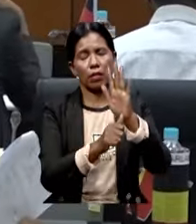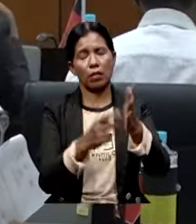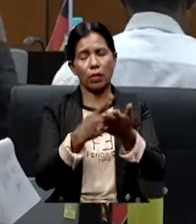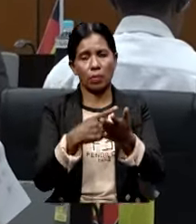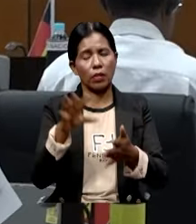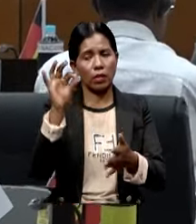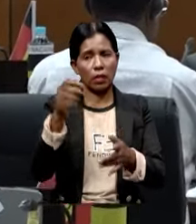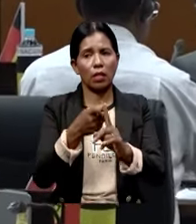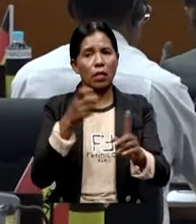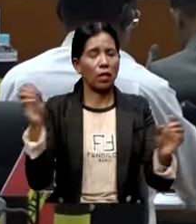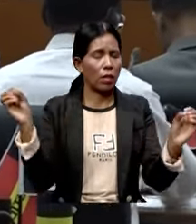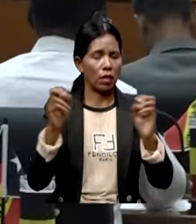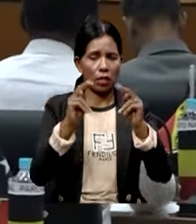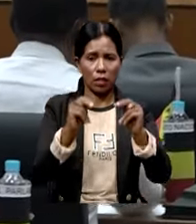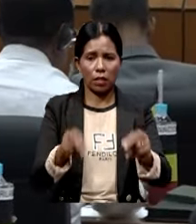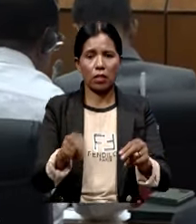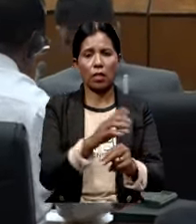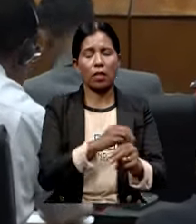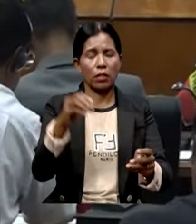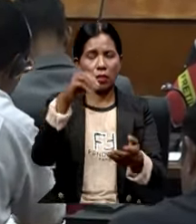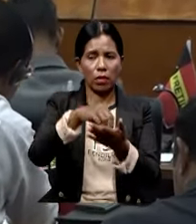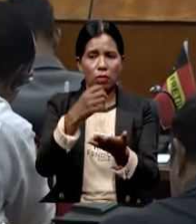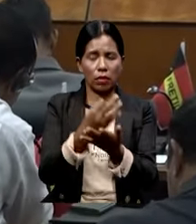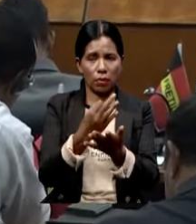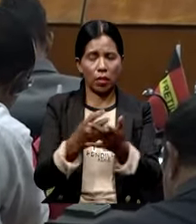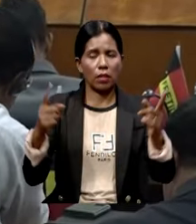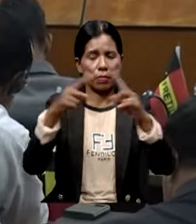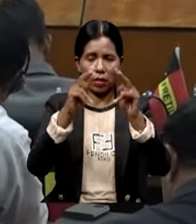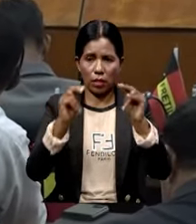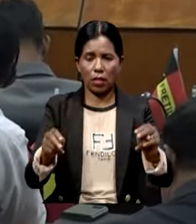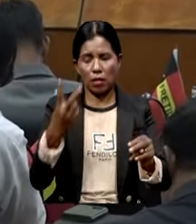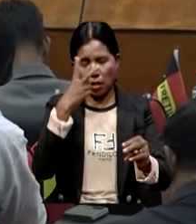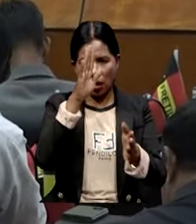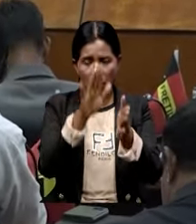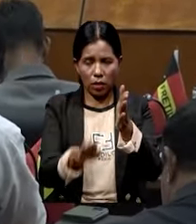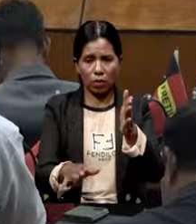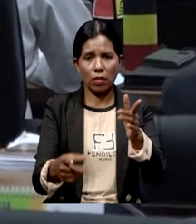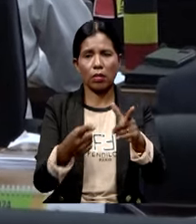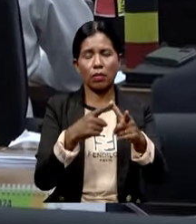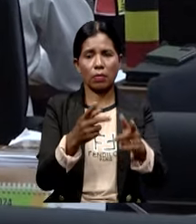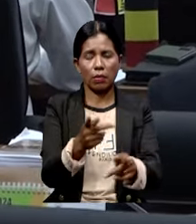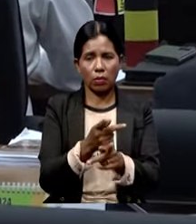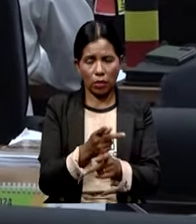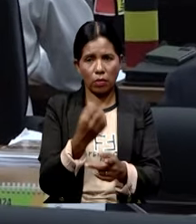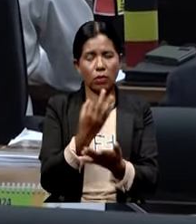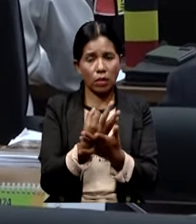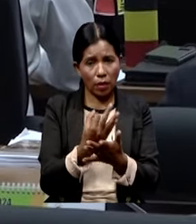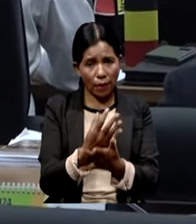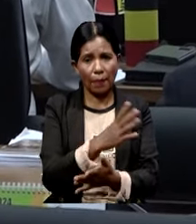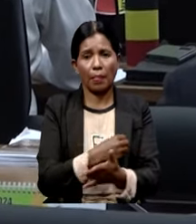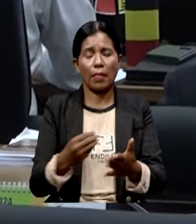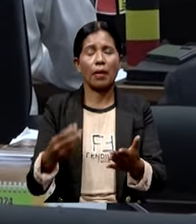CIA, nebe considera lei a necessidade a tu coloca orçamento ba, não tem que halou redução no poupança. Entre a proposta IREC,